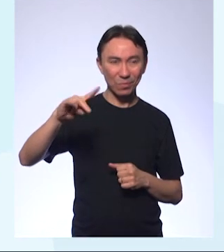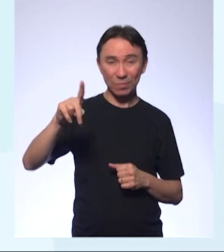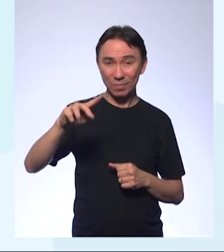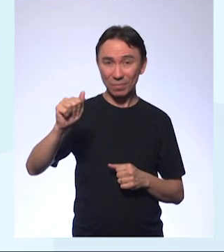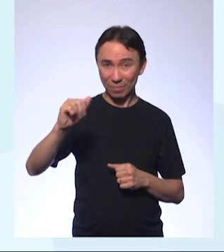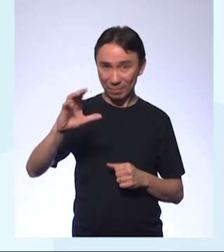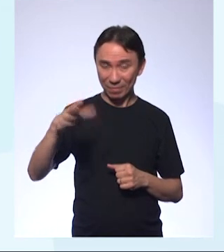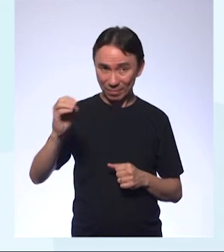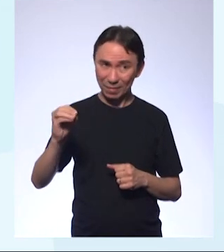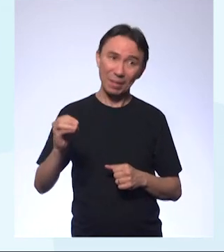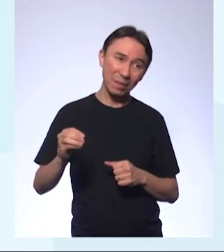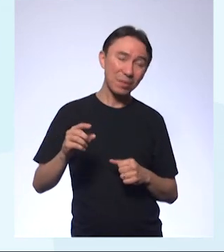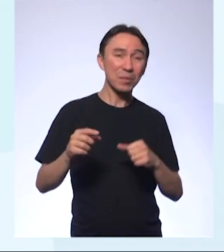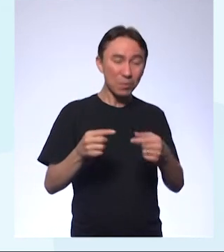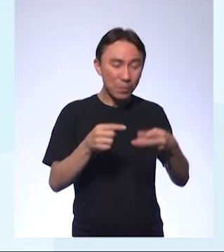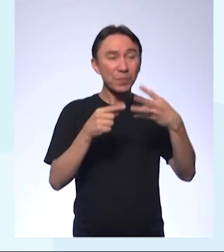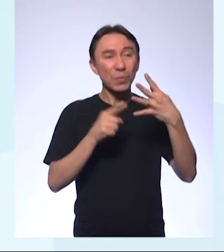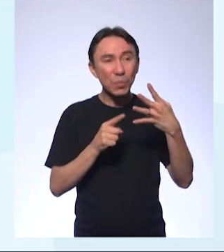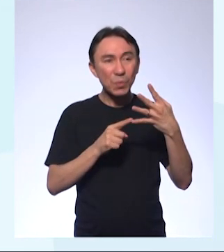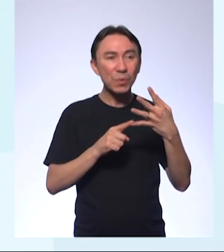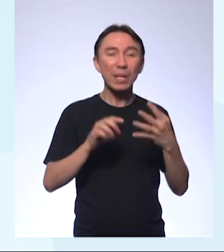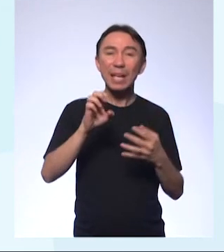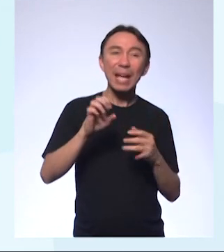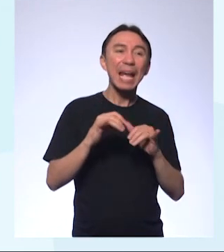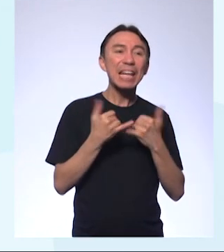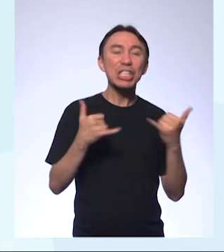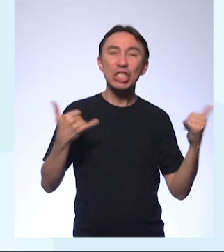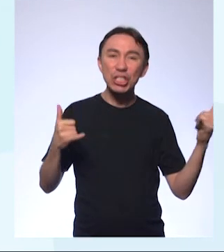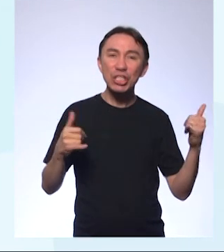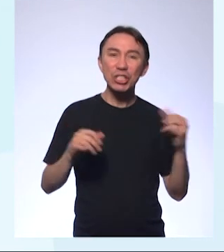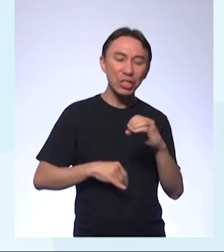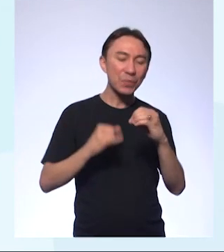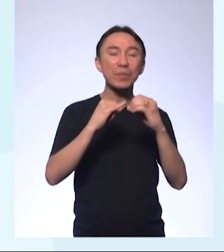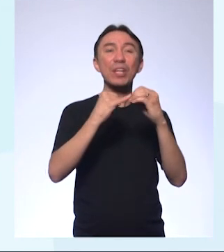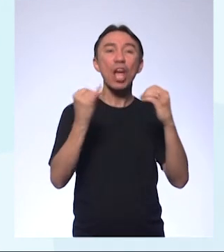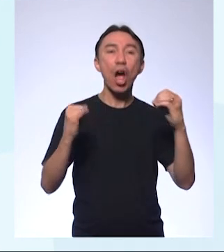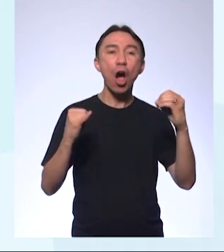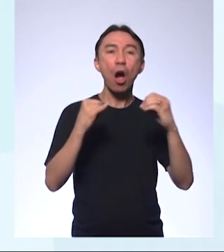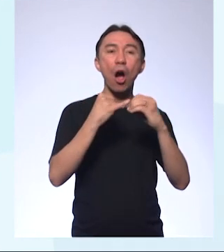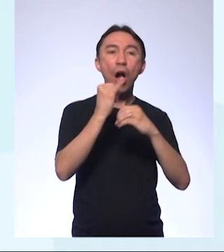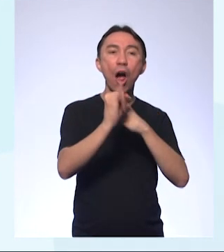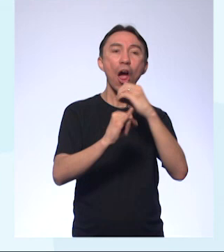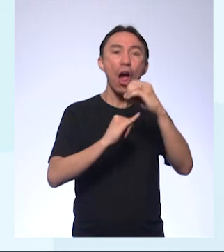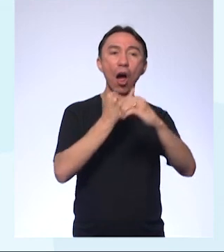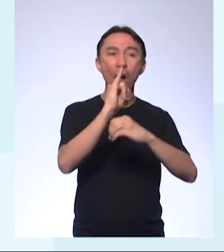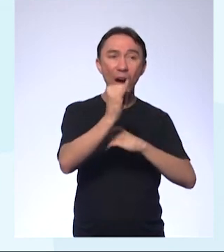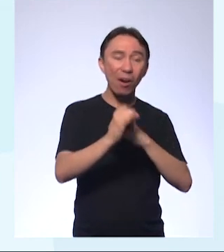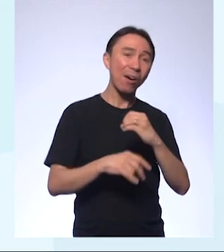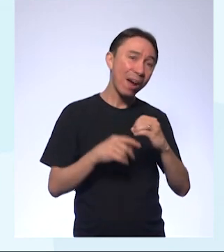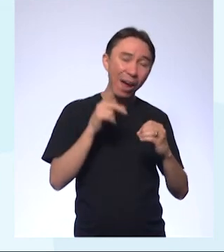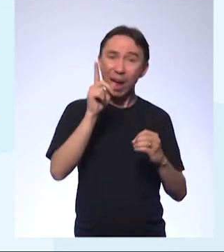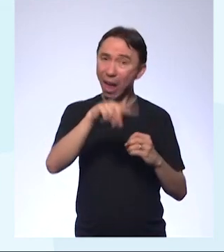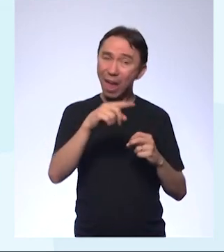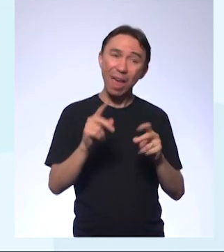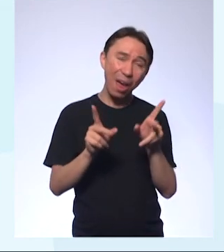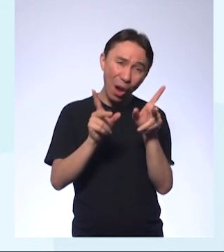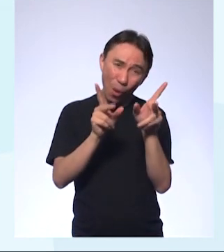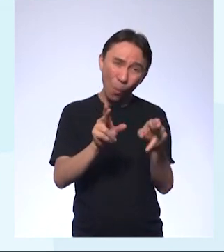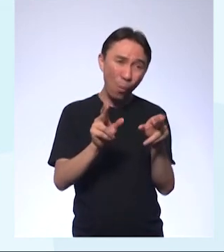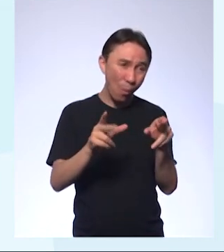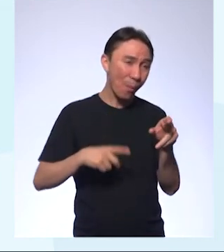como sendo a mesma coisa. Então, seria a energia que é necessária para retirar um elétron de um átomo.